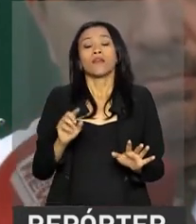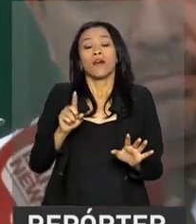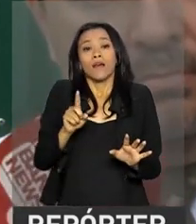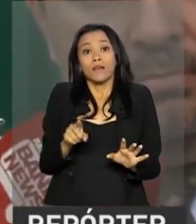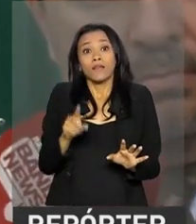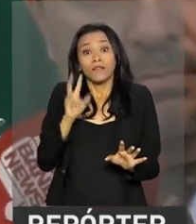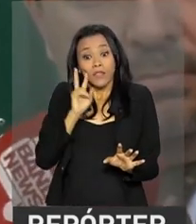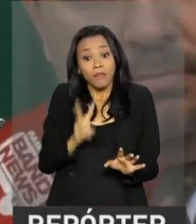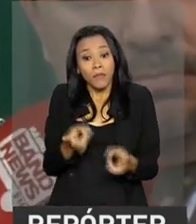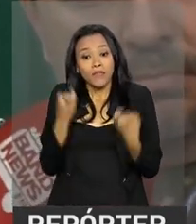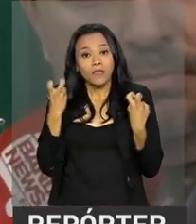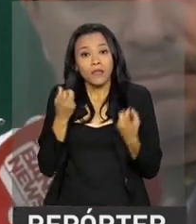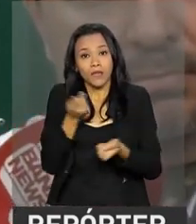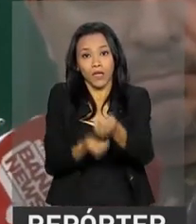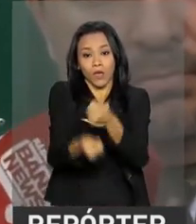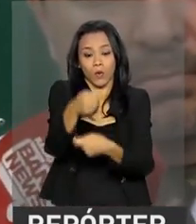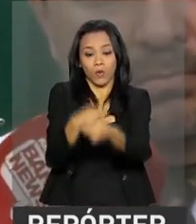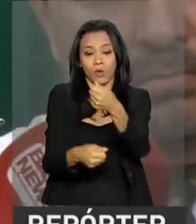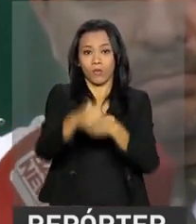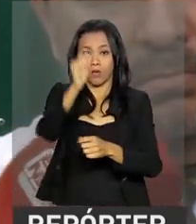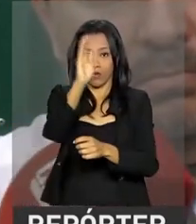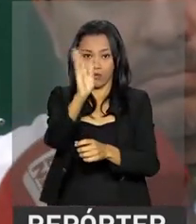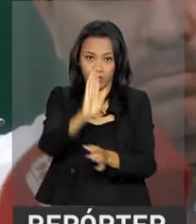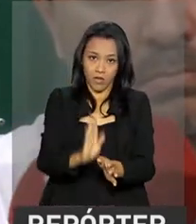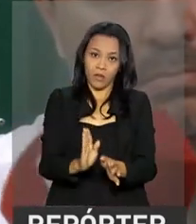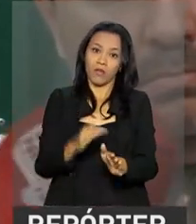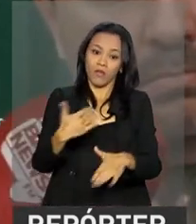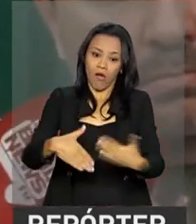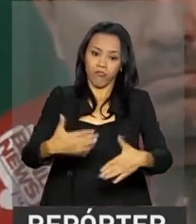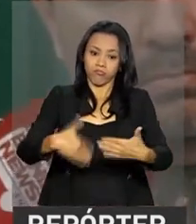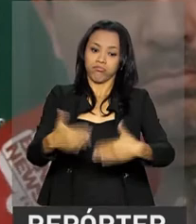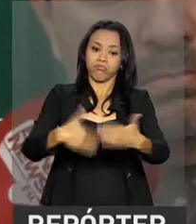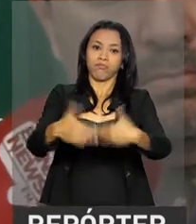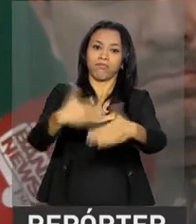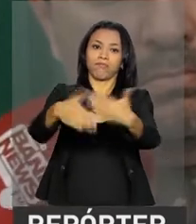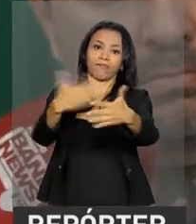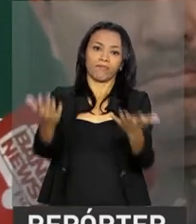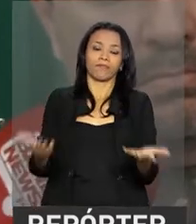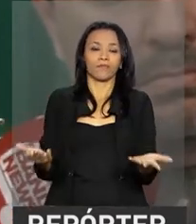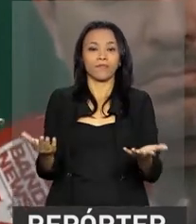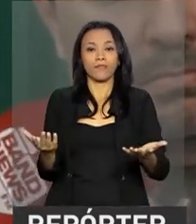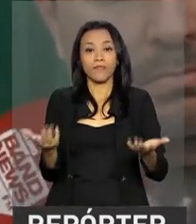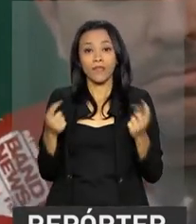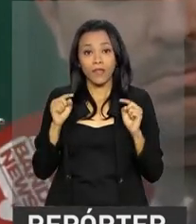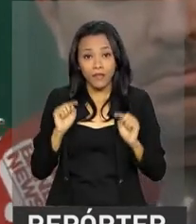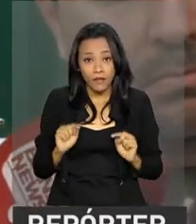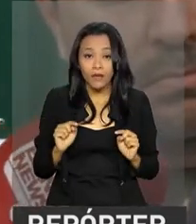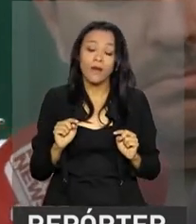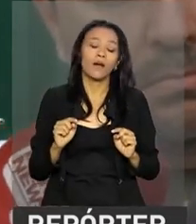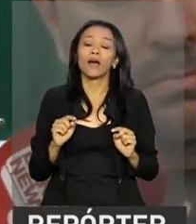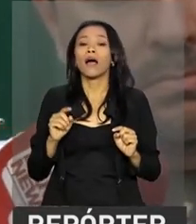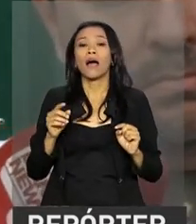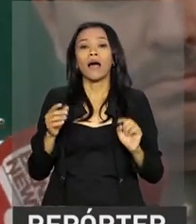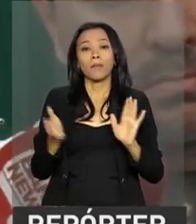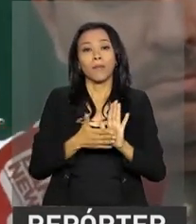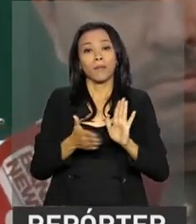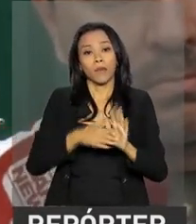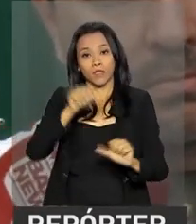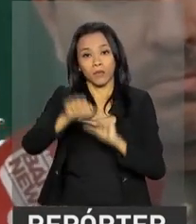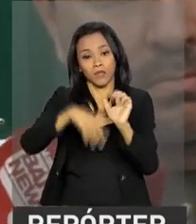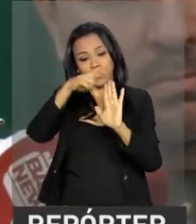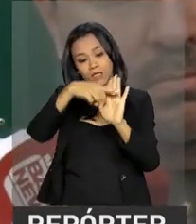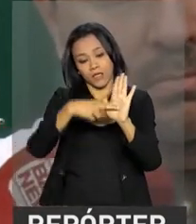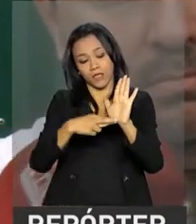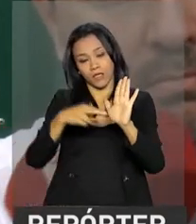da economia desse país óbvio que a não aprovação o pior a derrota da reforma da previdência que a reforma mais importante